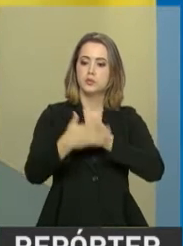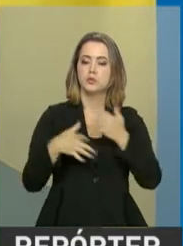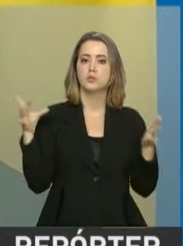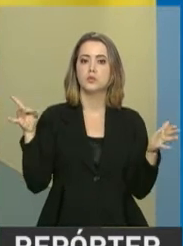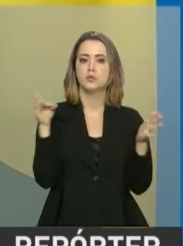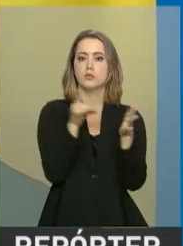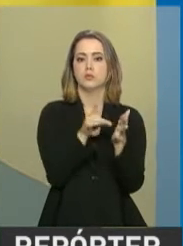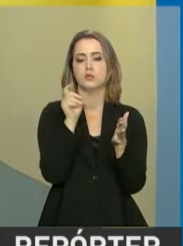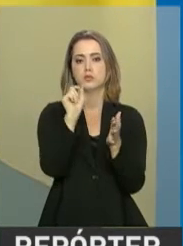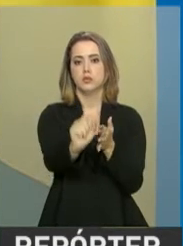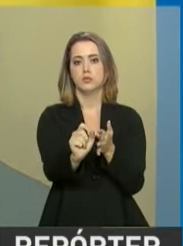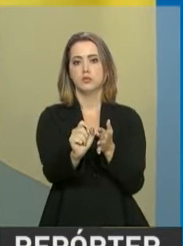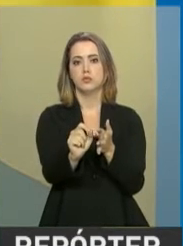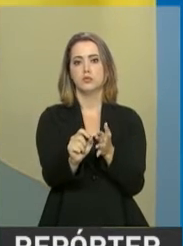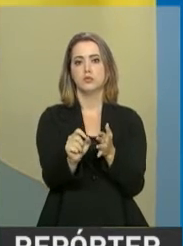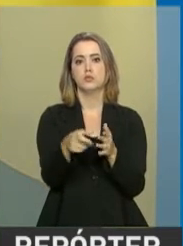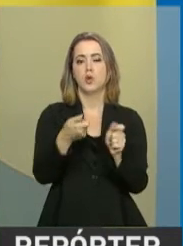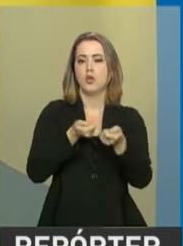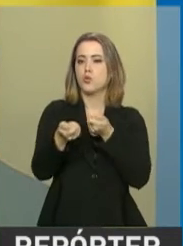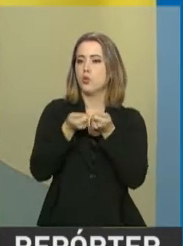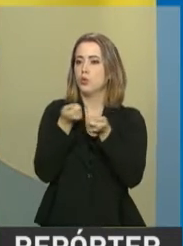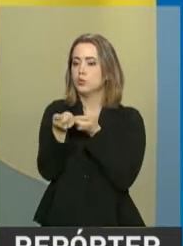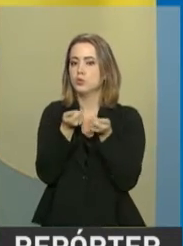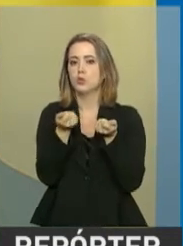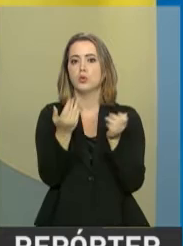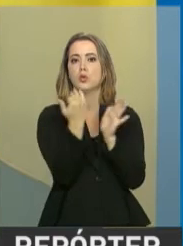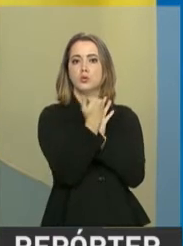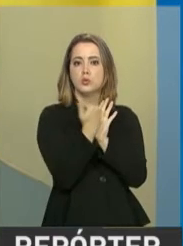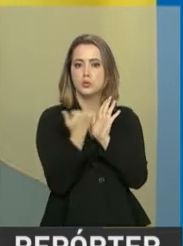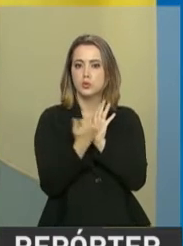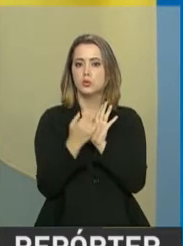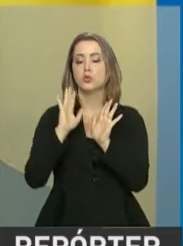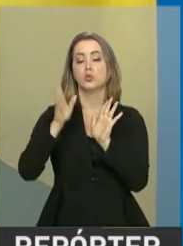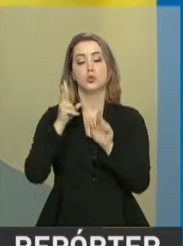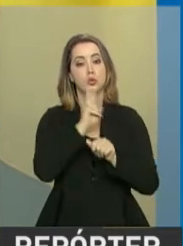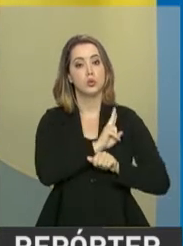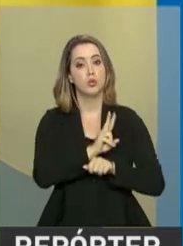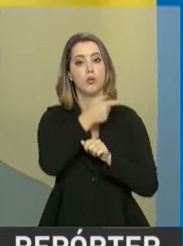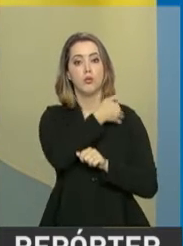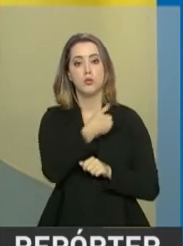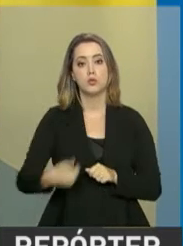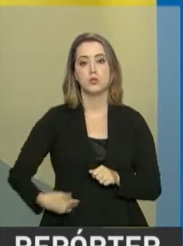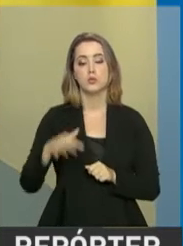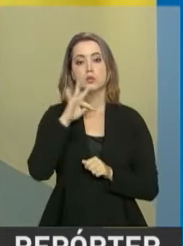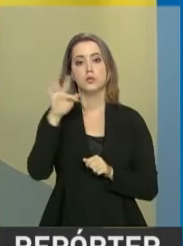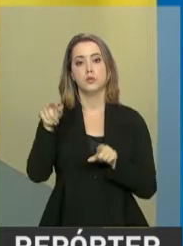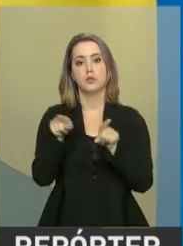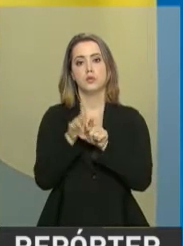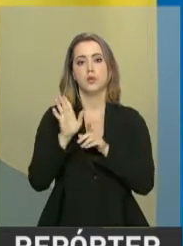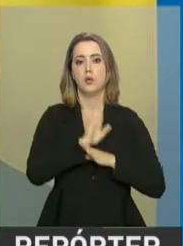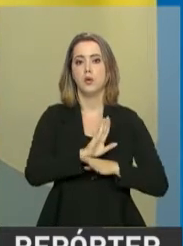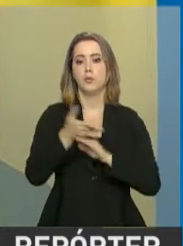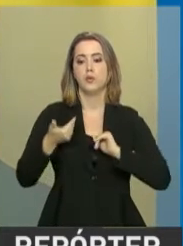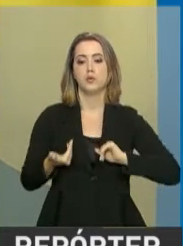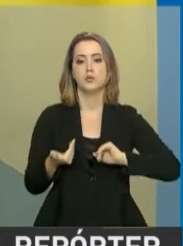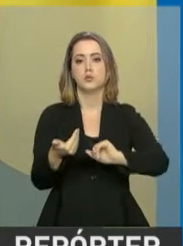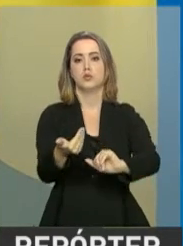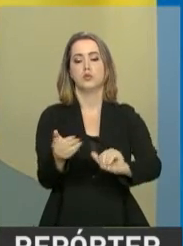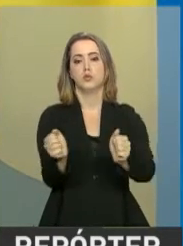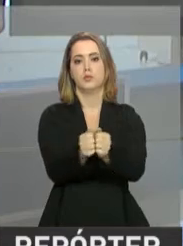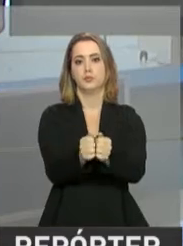decidida a agenda de ajustes defendidas pelo governo brasil com o apoio fundamental do congresso